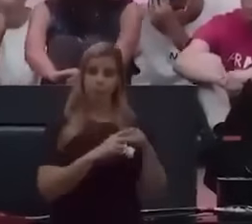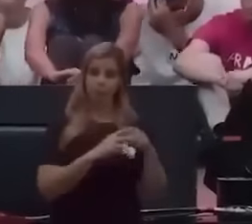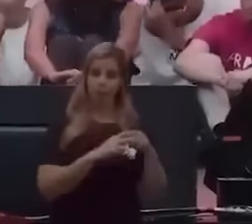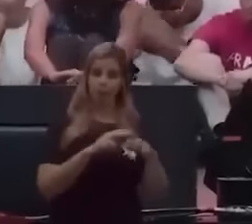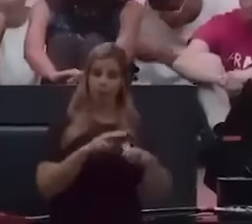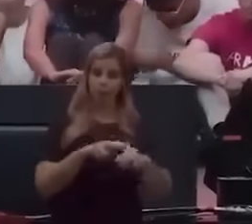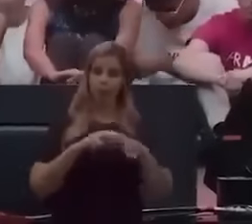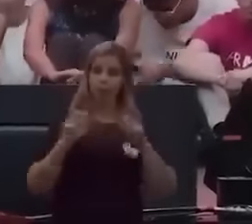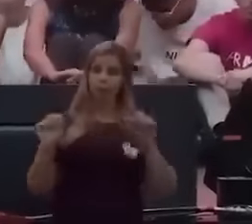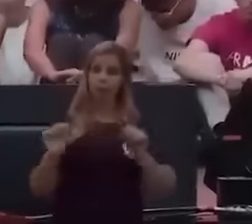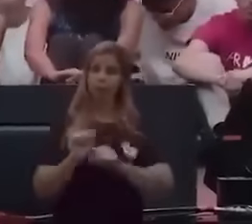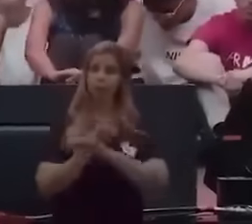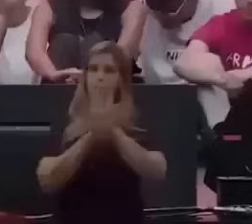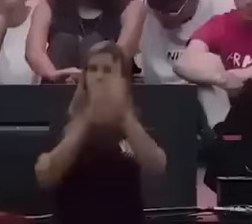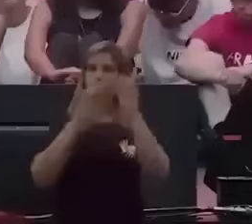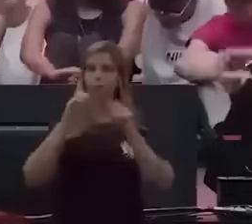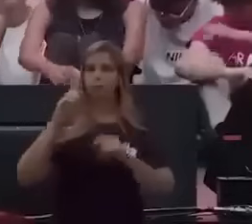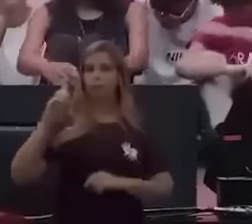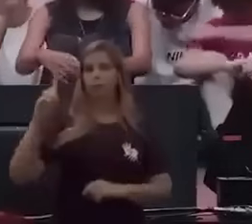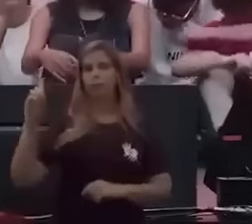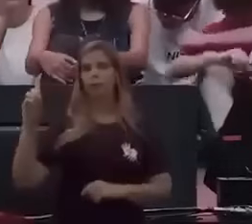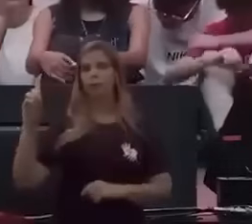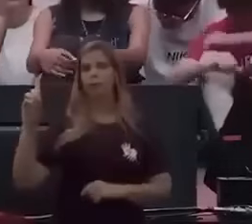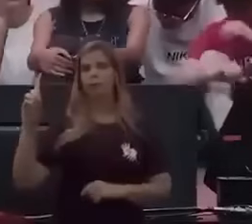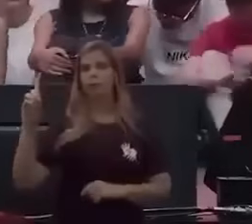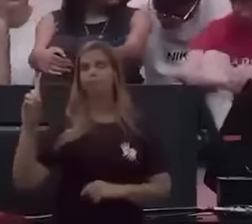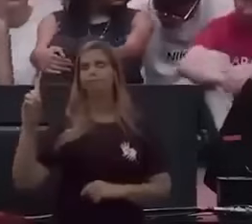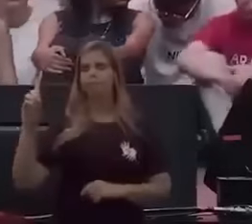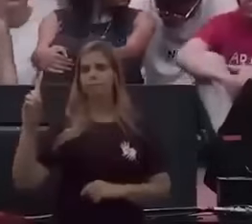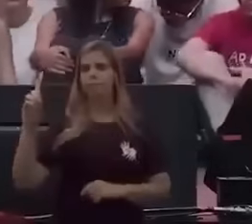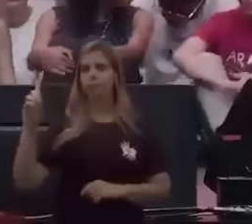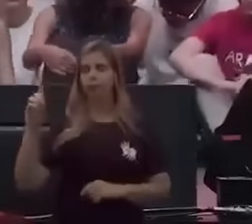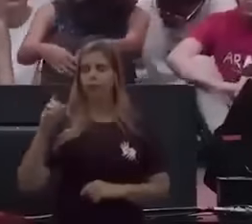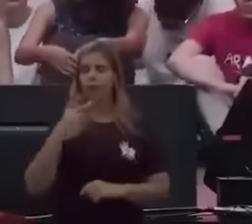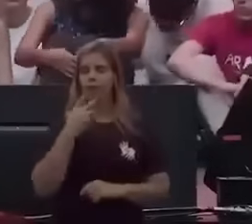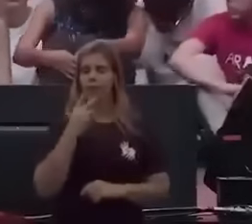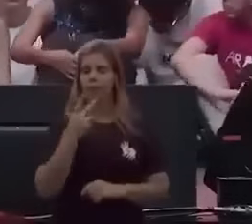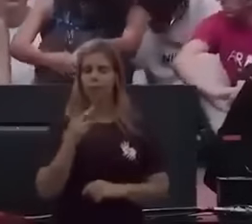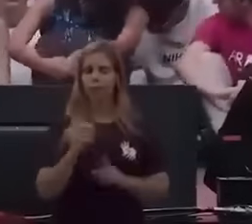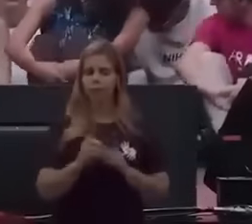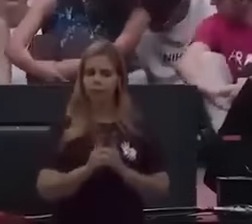Deus. Depois de assim falar, acrescentou-lhe, segue-me.